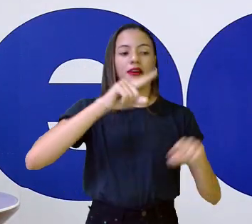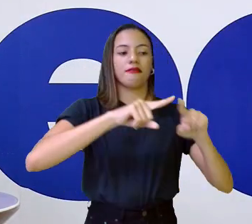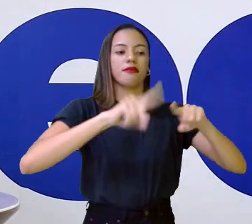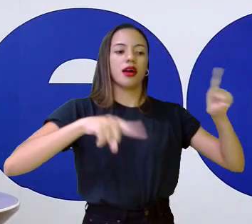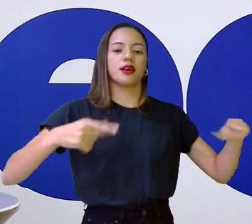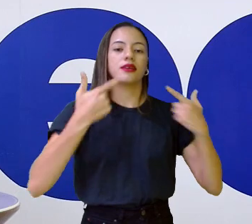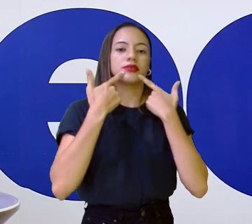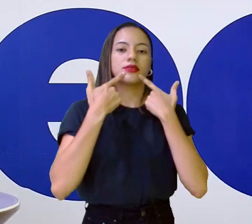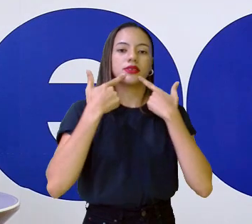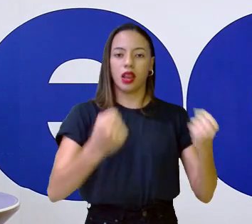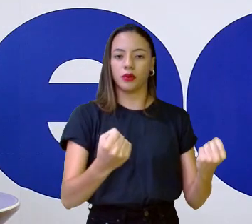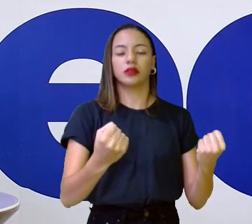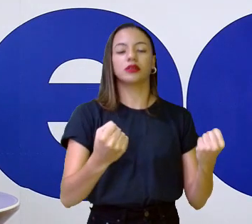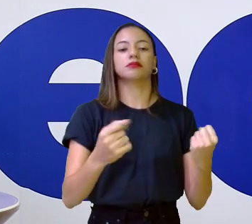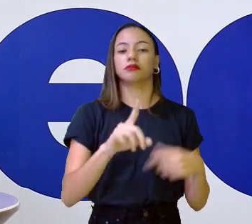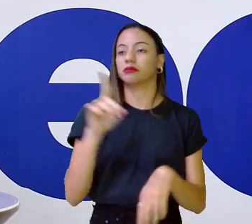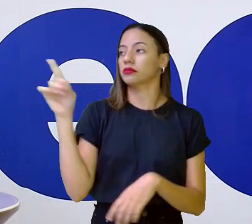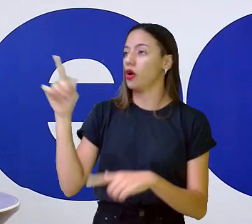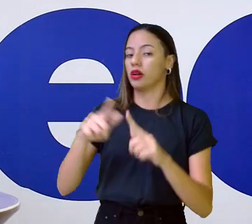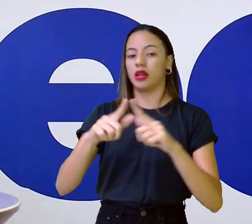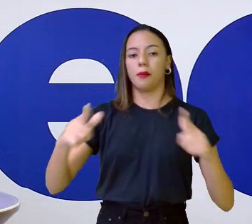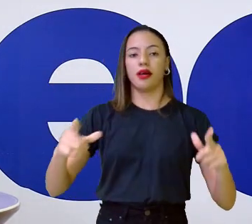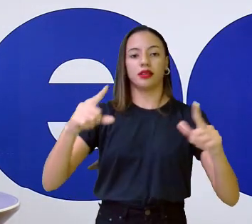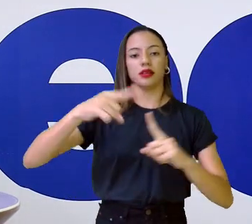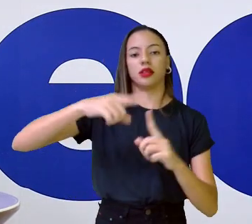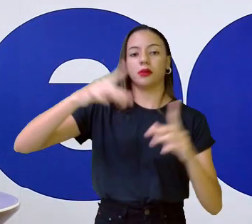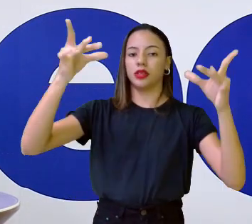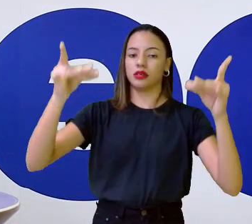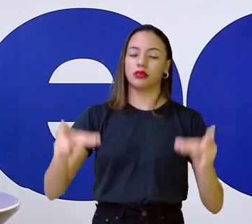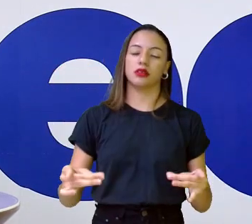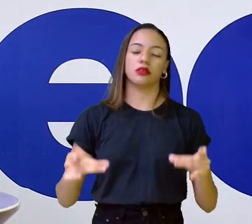gramática descritiva para a gente